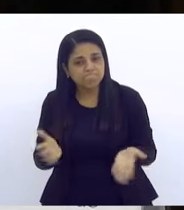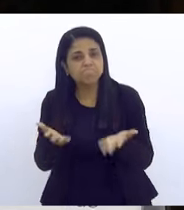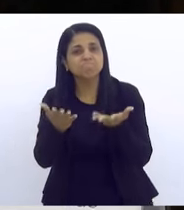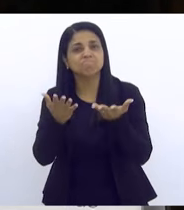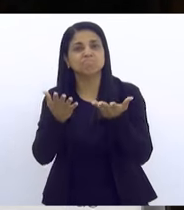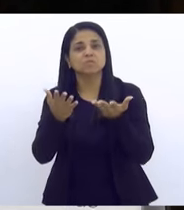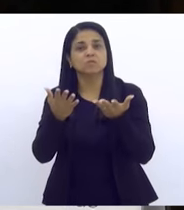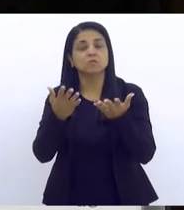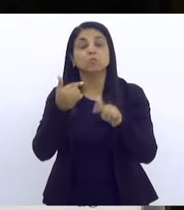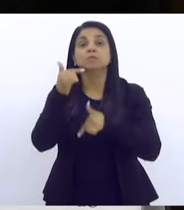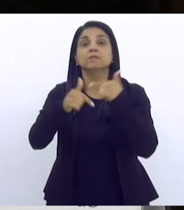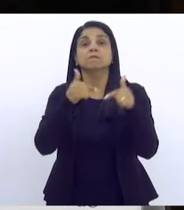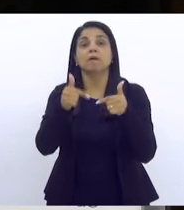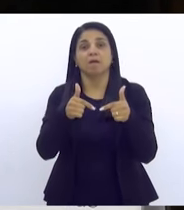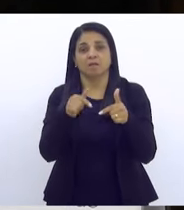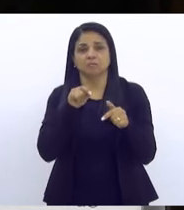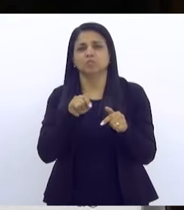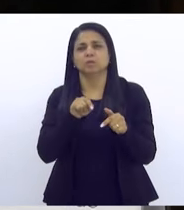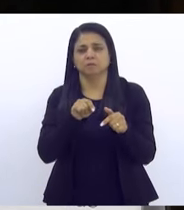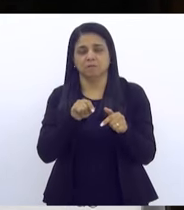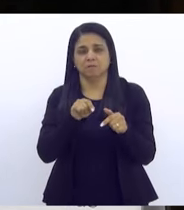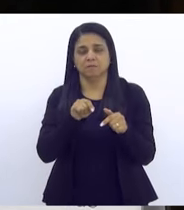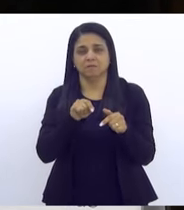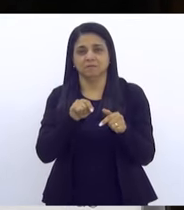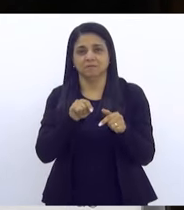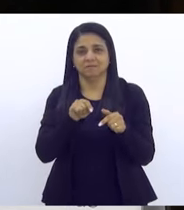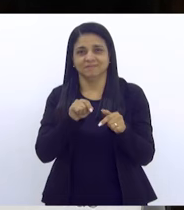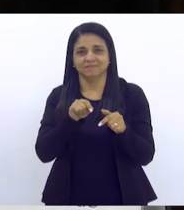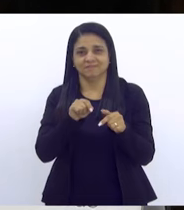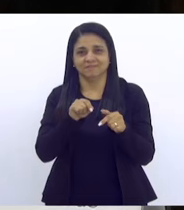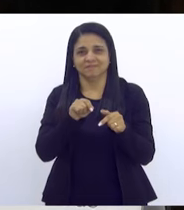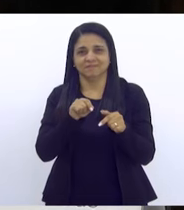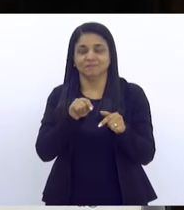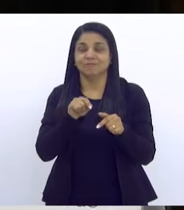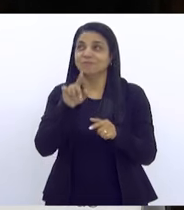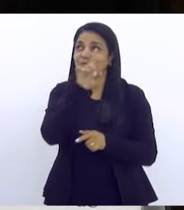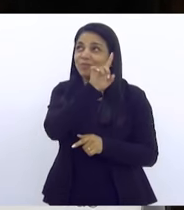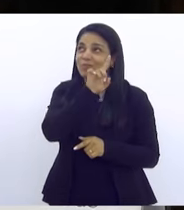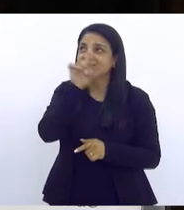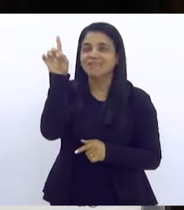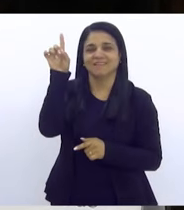o nosso trabalho, se não o nosso Deus?